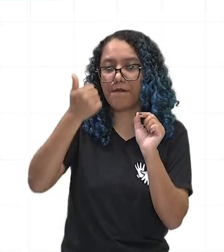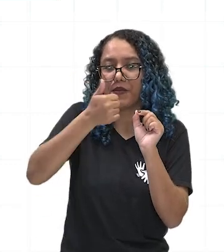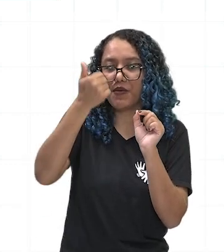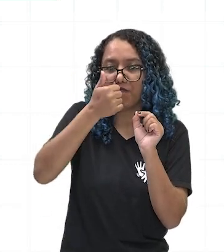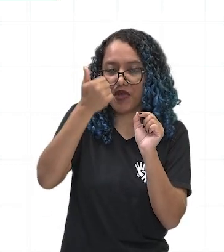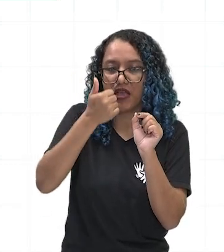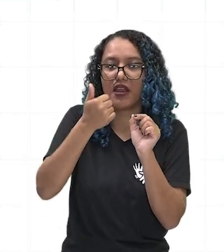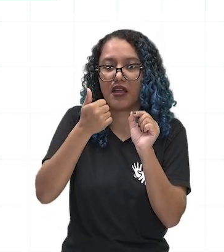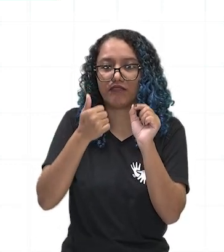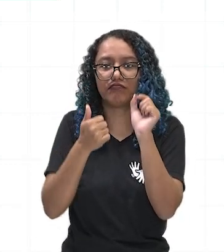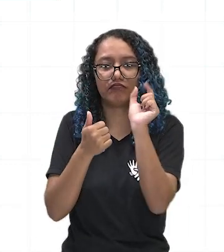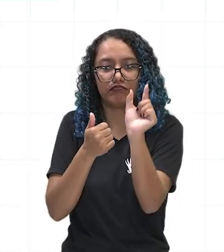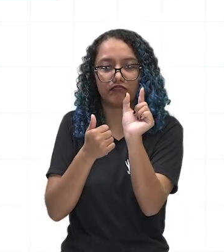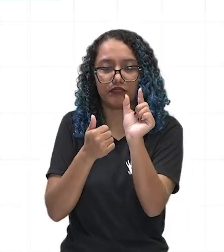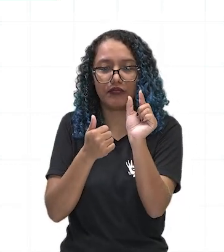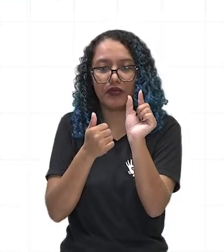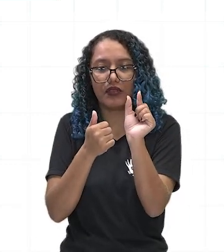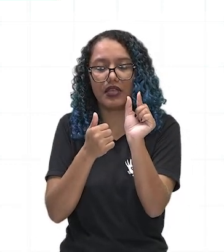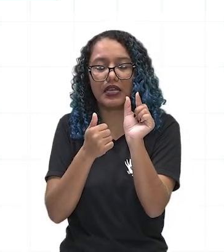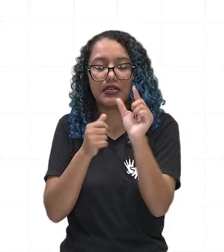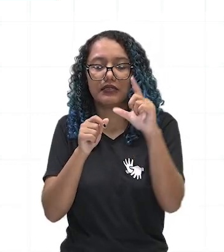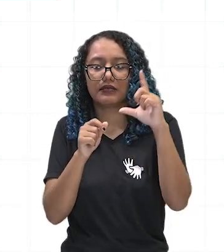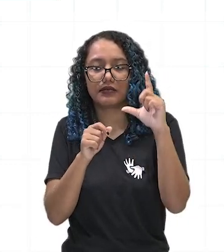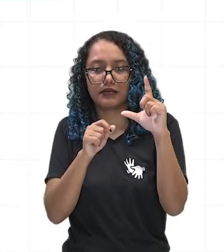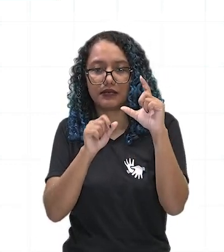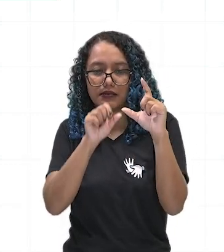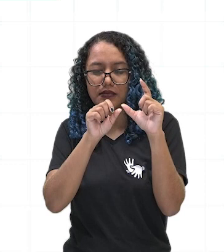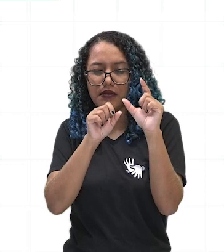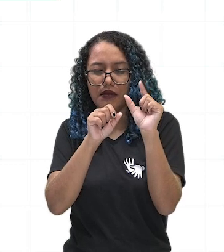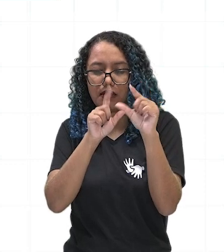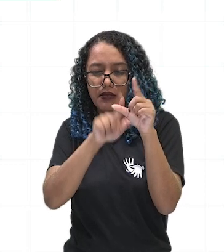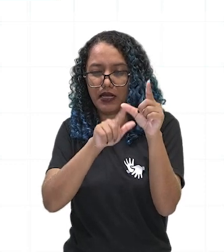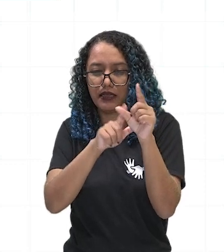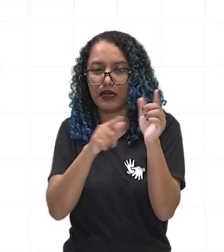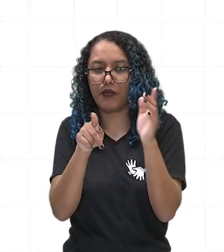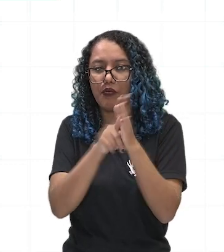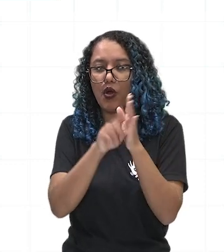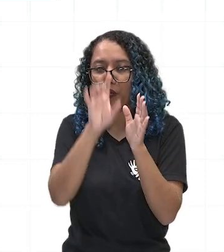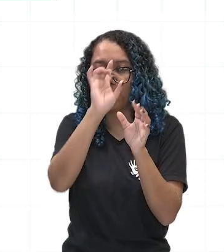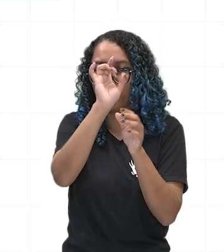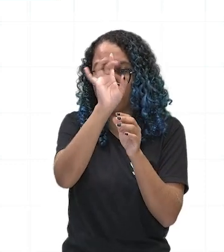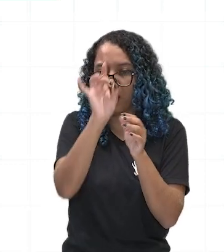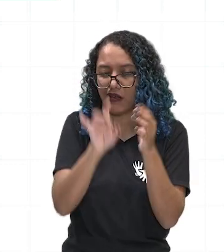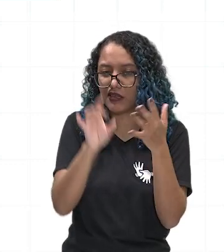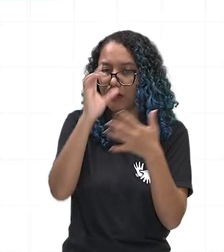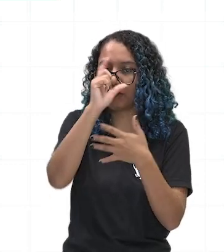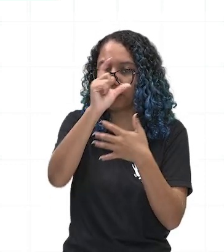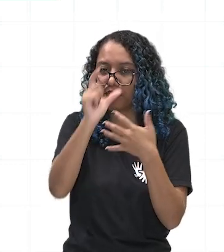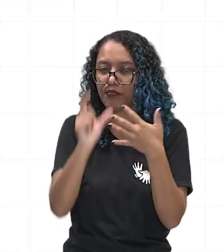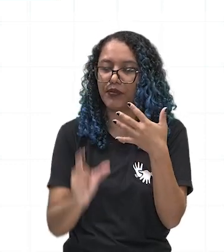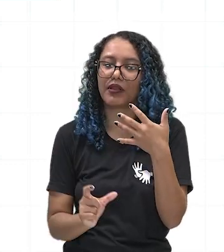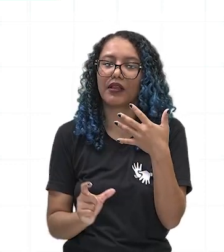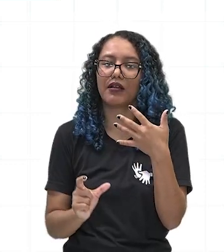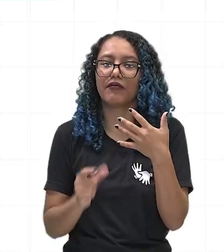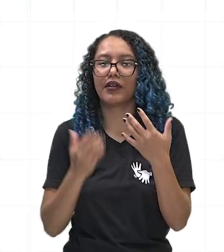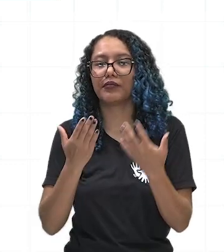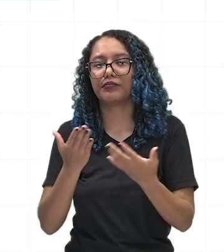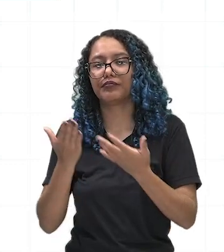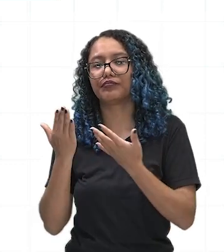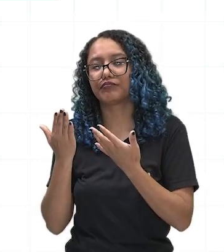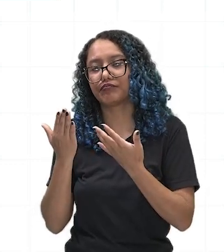dessas palavras. Isso ajuda a gente a memorizar, né, quais são os táxons que Linneu criou. Então observe